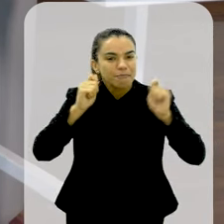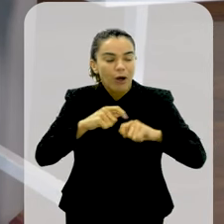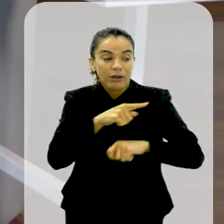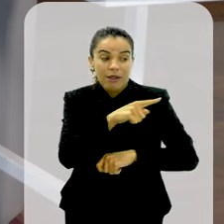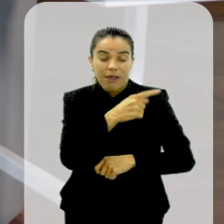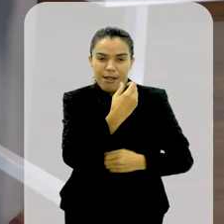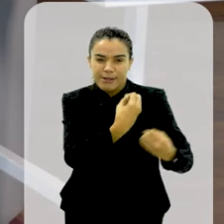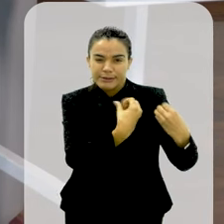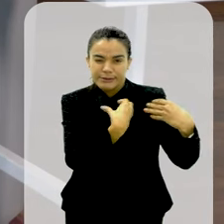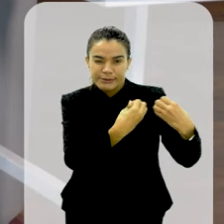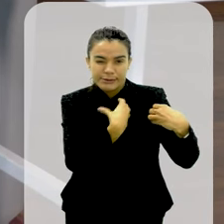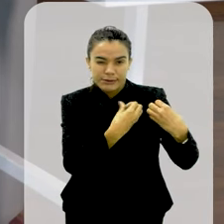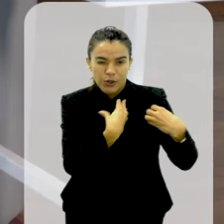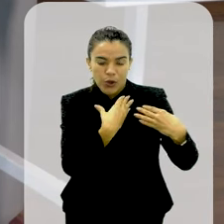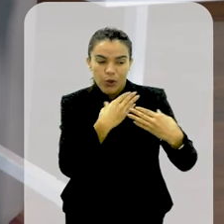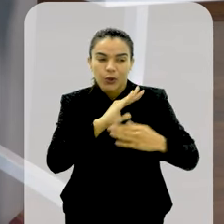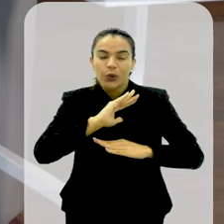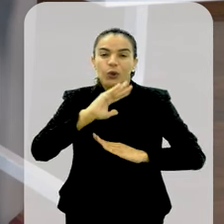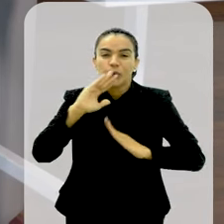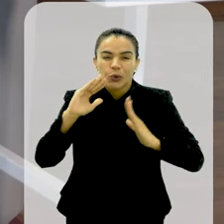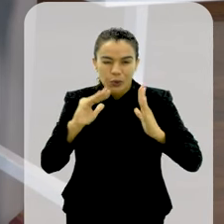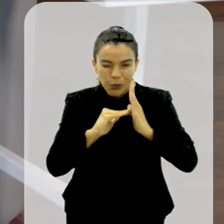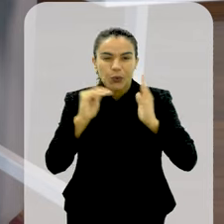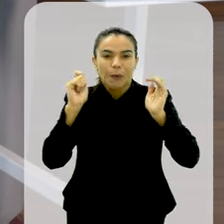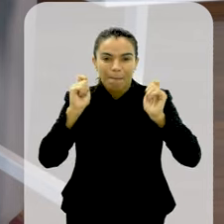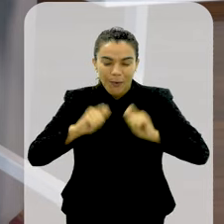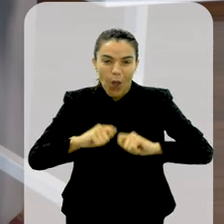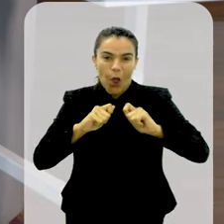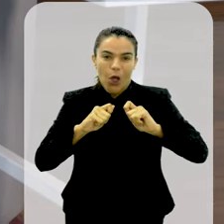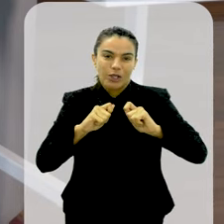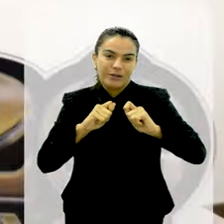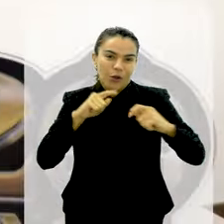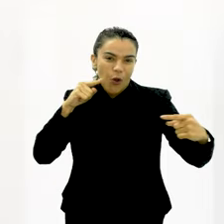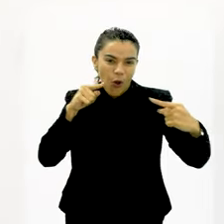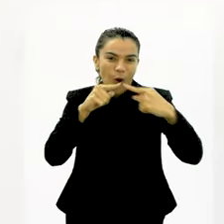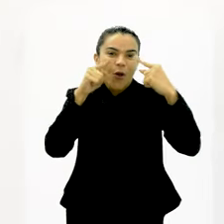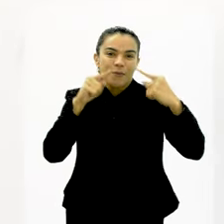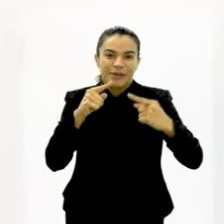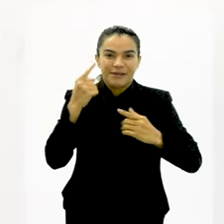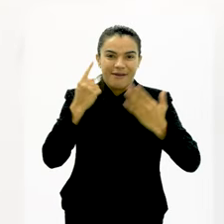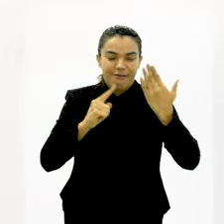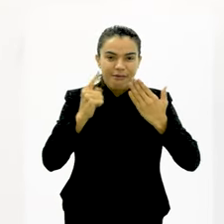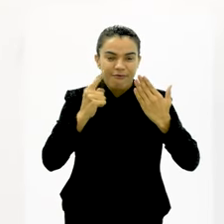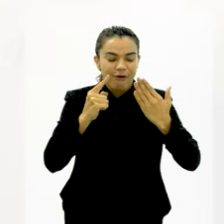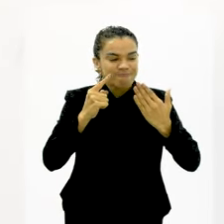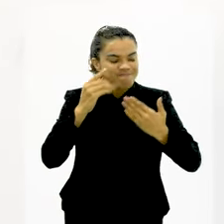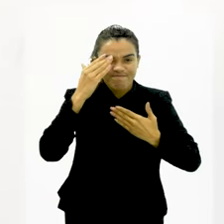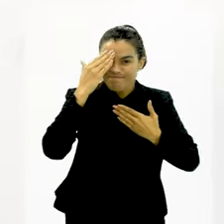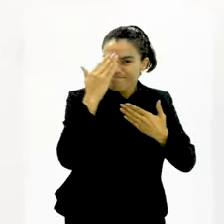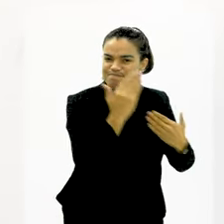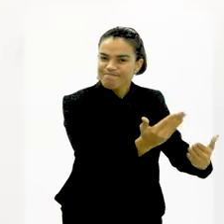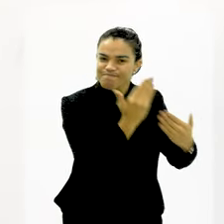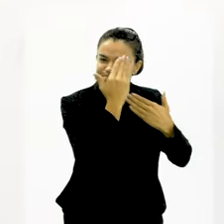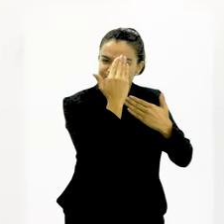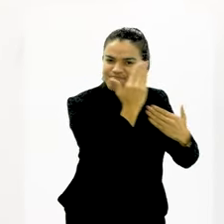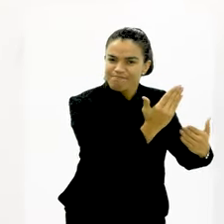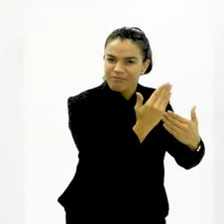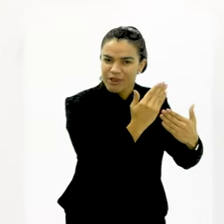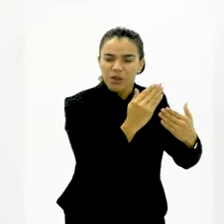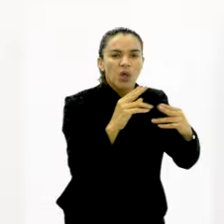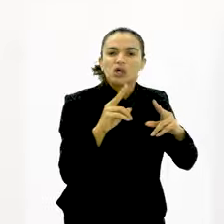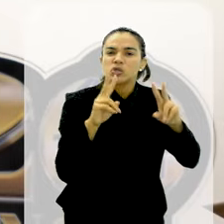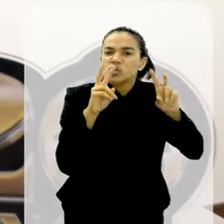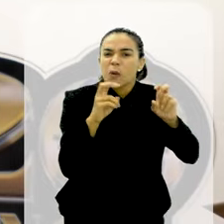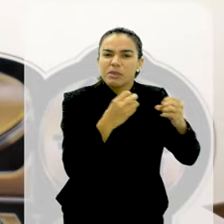João colocou na minha cabeça assim: Mauro, tudo cabe dentro do carnaval. Então, eu sou muito grato. Não que